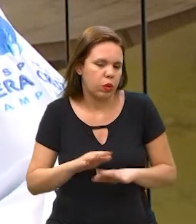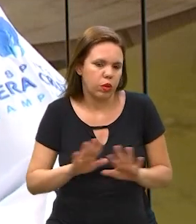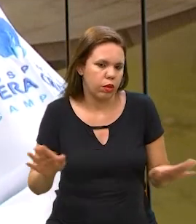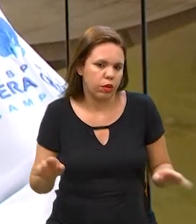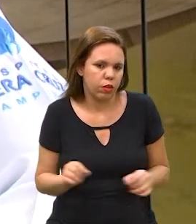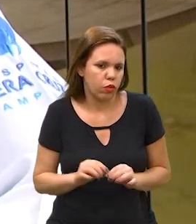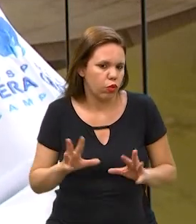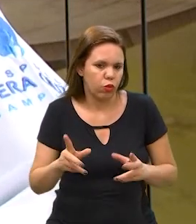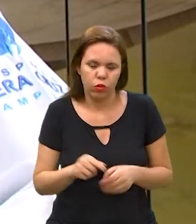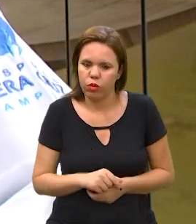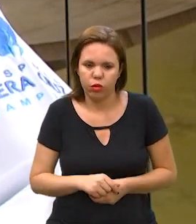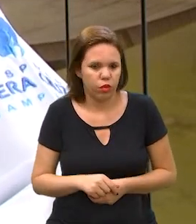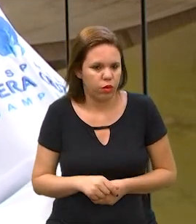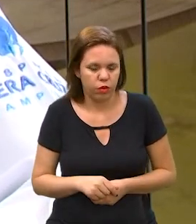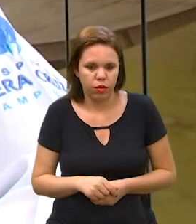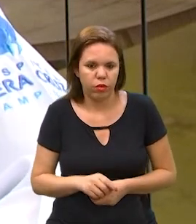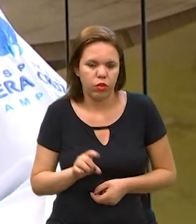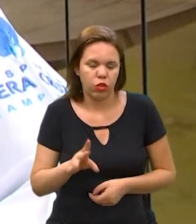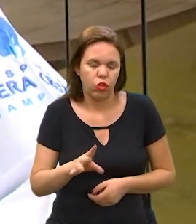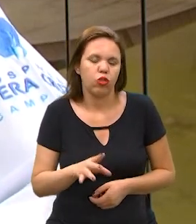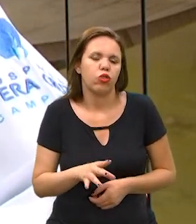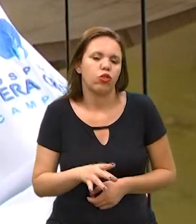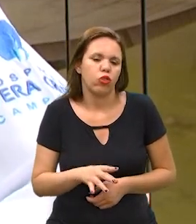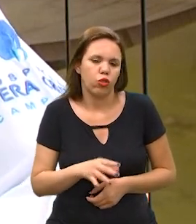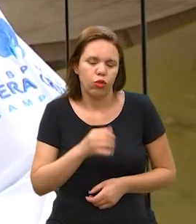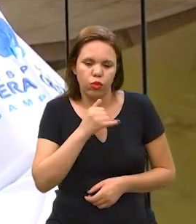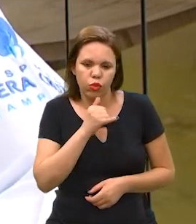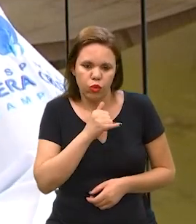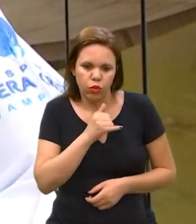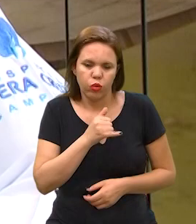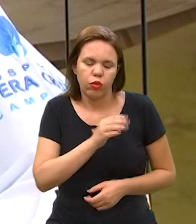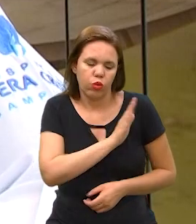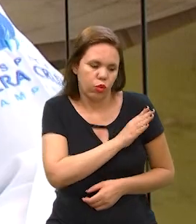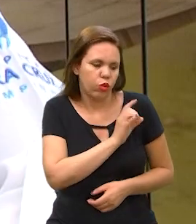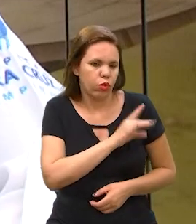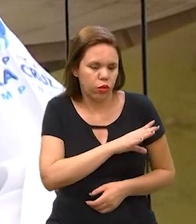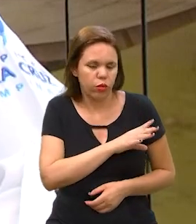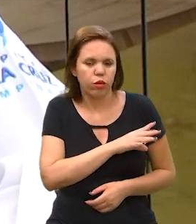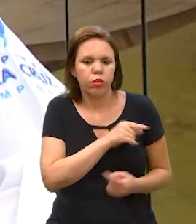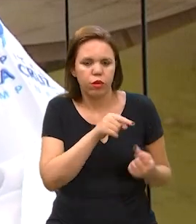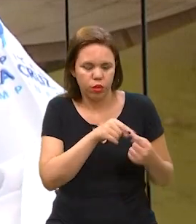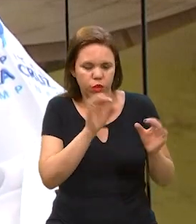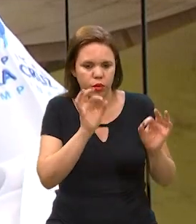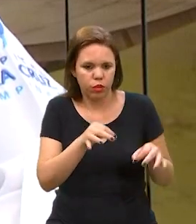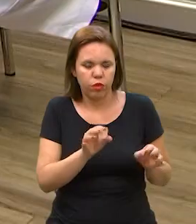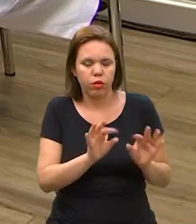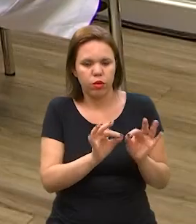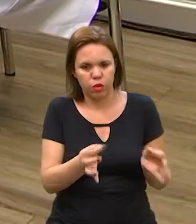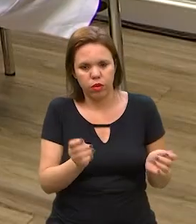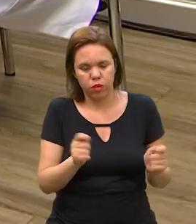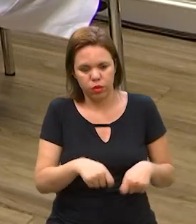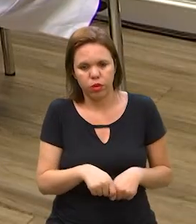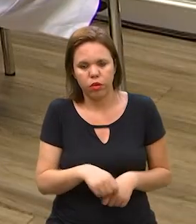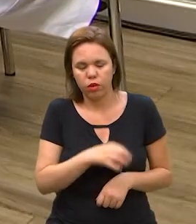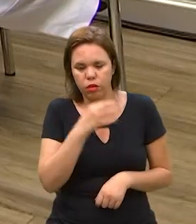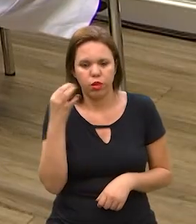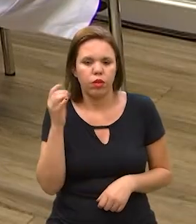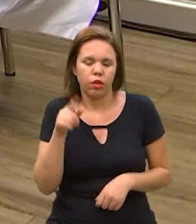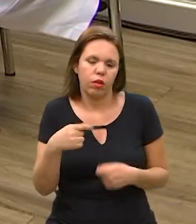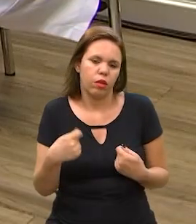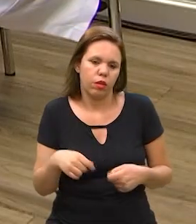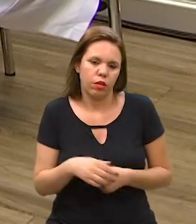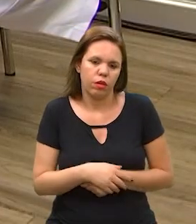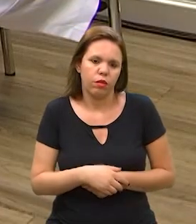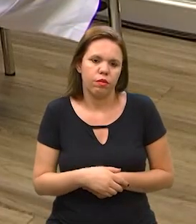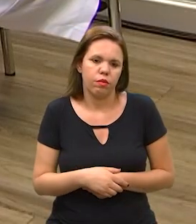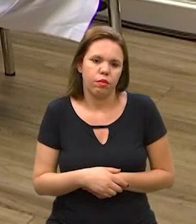é necessário solicitar tudo isso. Né? Um eletro, um exame físico correto, às vezes a gente mais específico. Já dá conta e é o